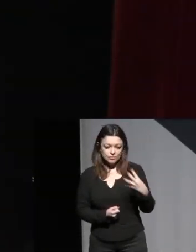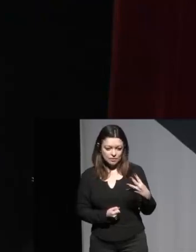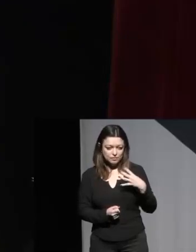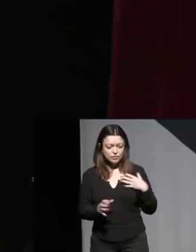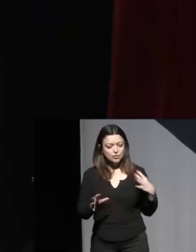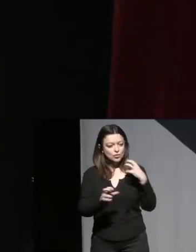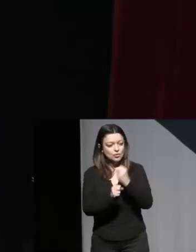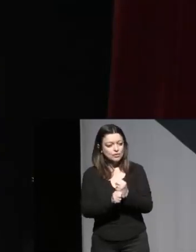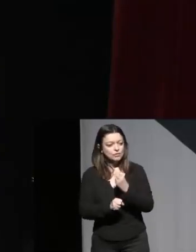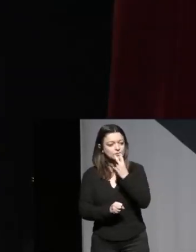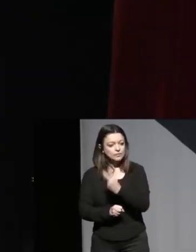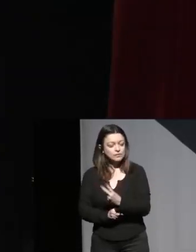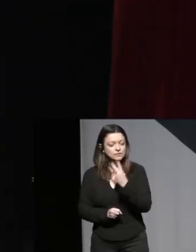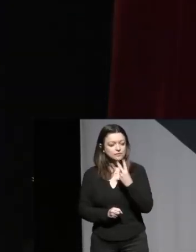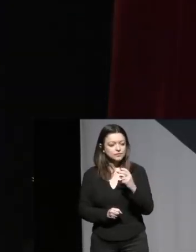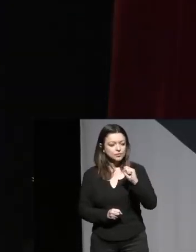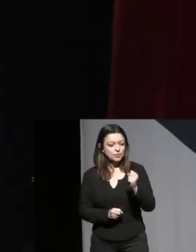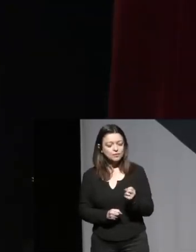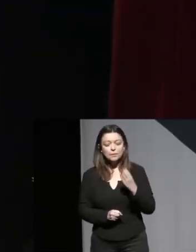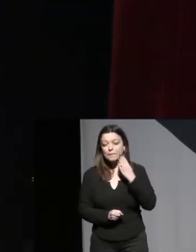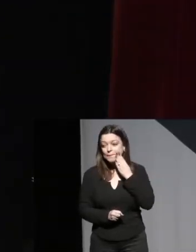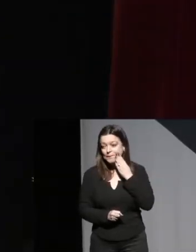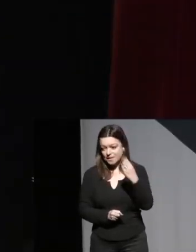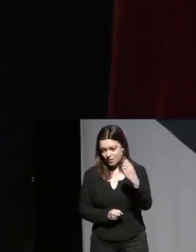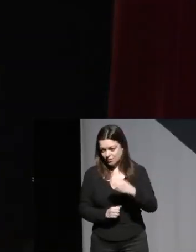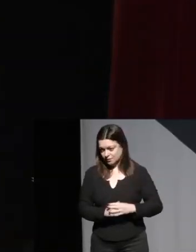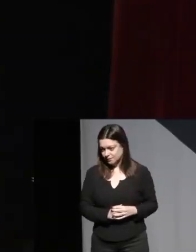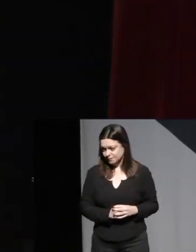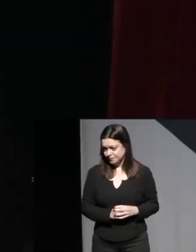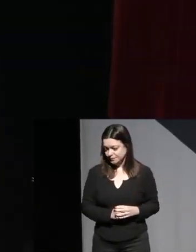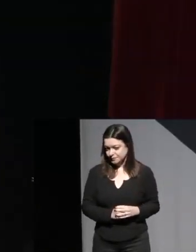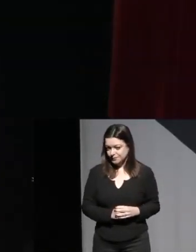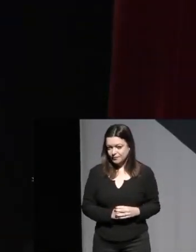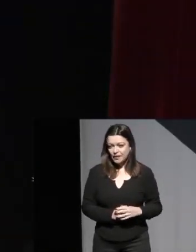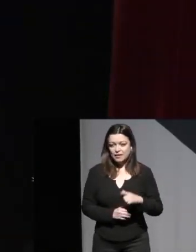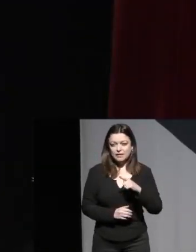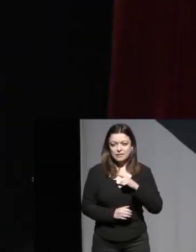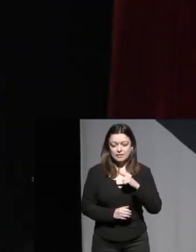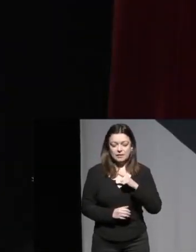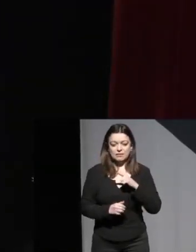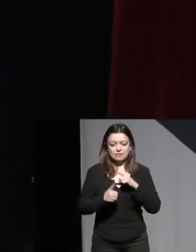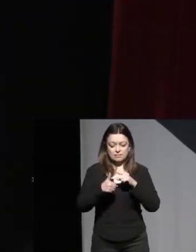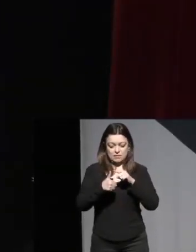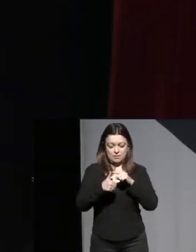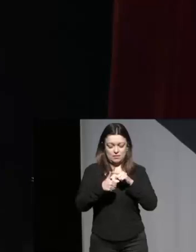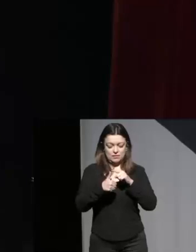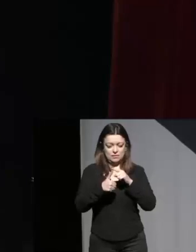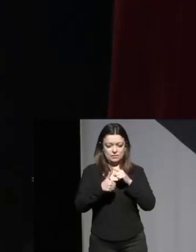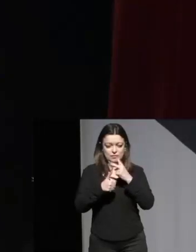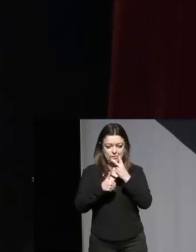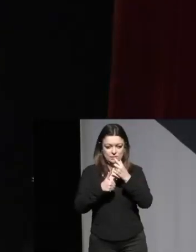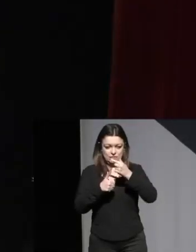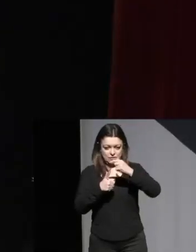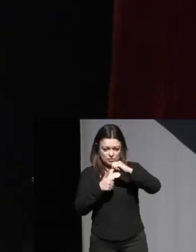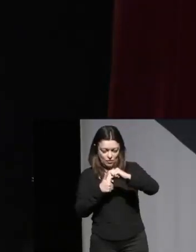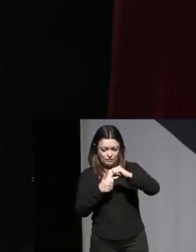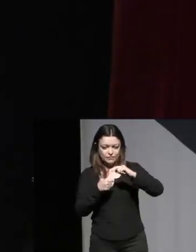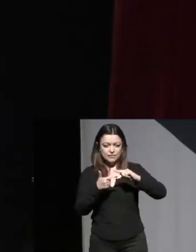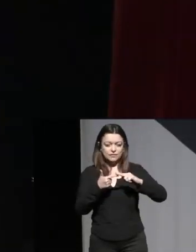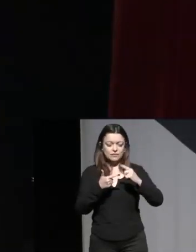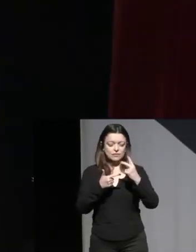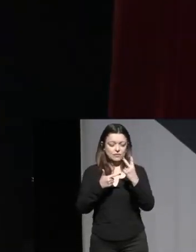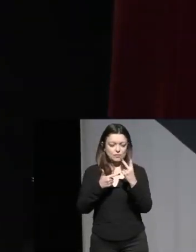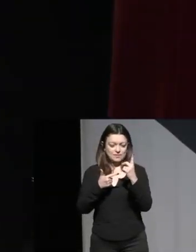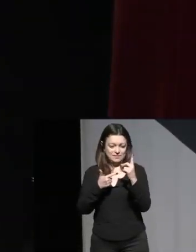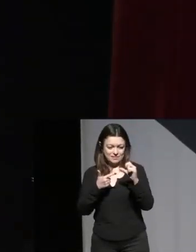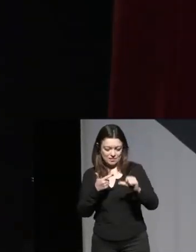228 bilhões. Então, tivemos lá, dezembro de 22, 179, abril de 23, 203, dezembro de